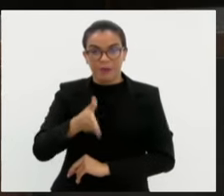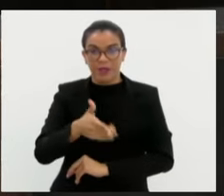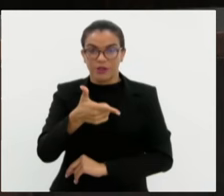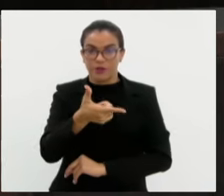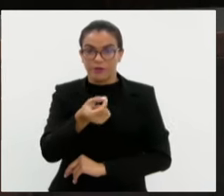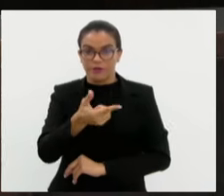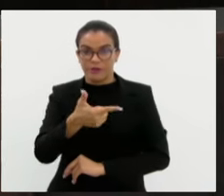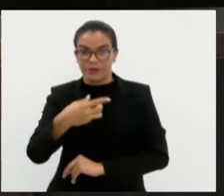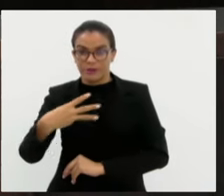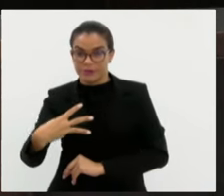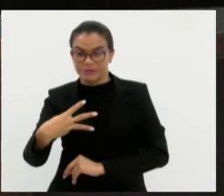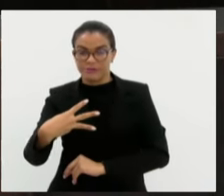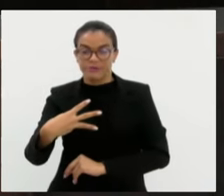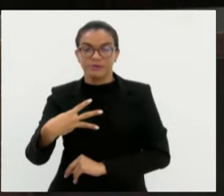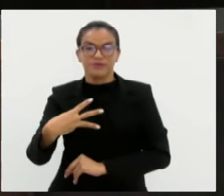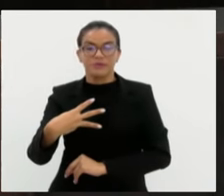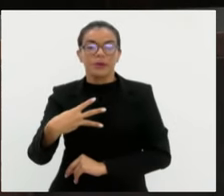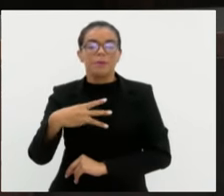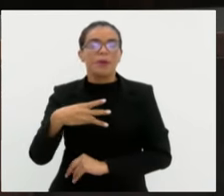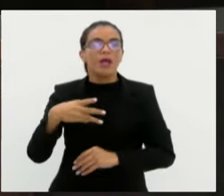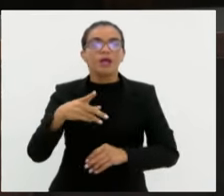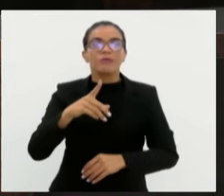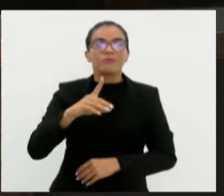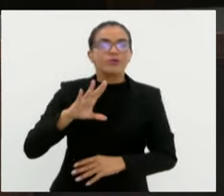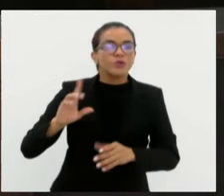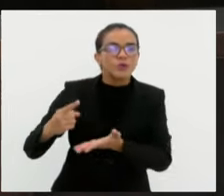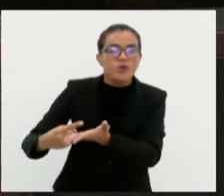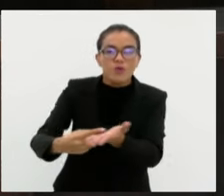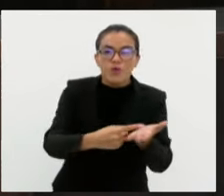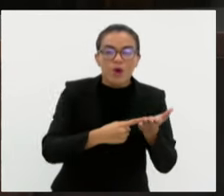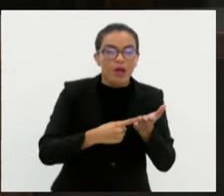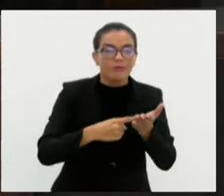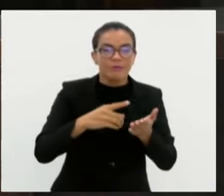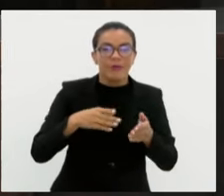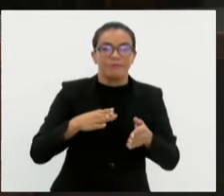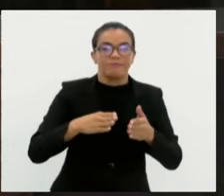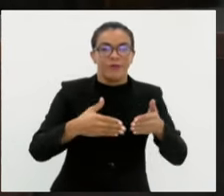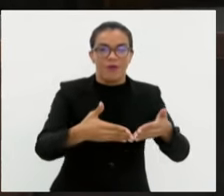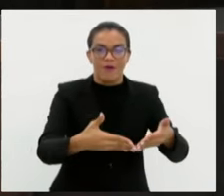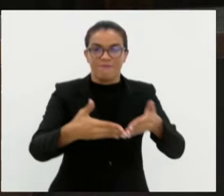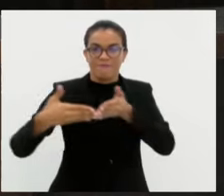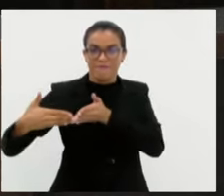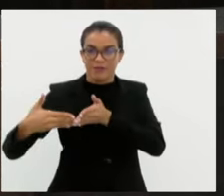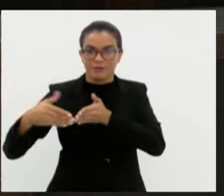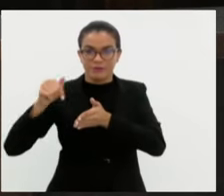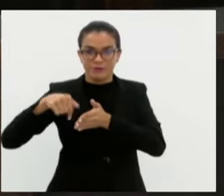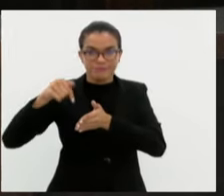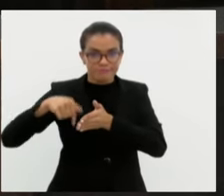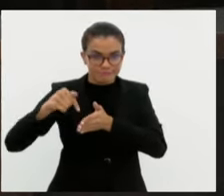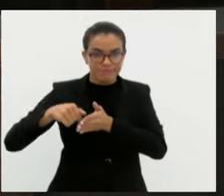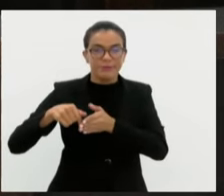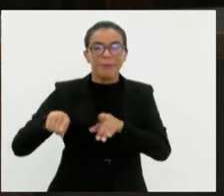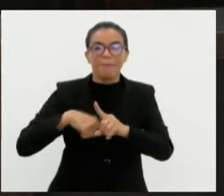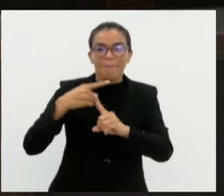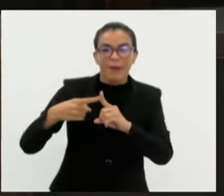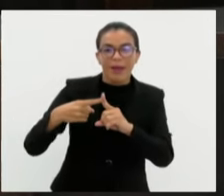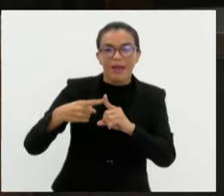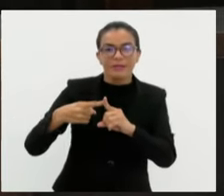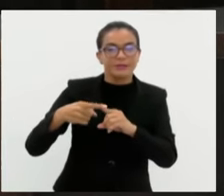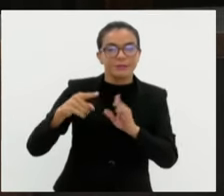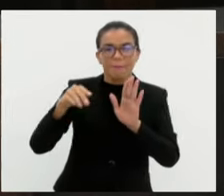27335/2023, pelo afastamento dos efeitos da medida cautelar